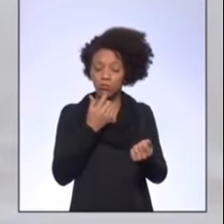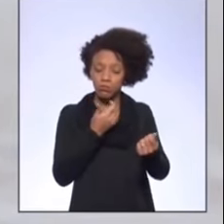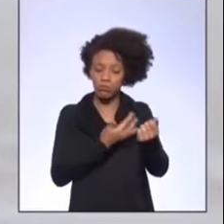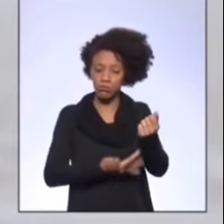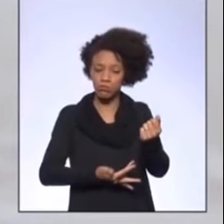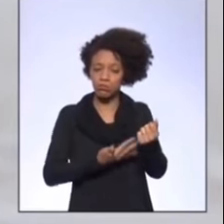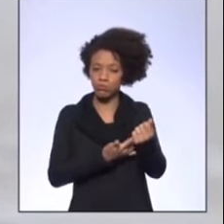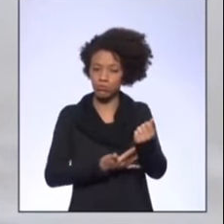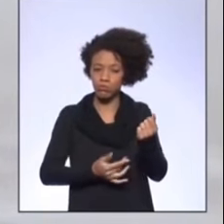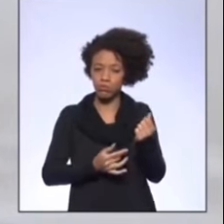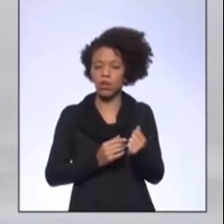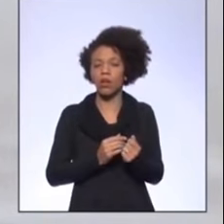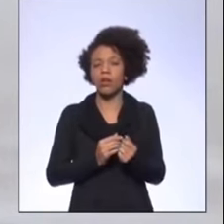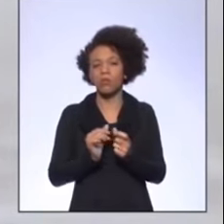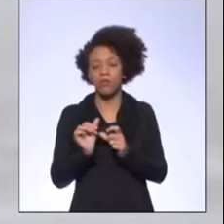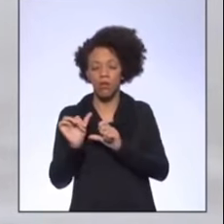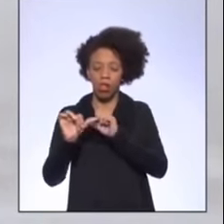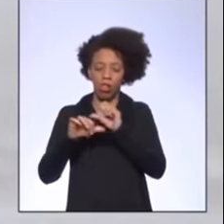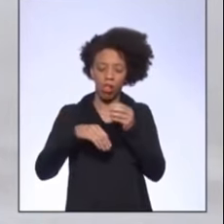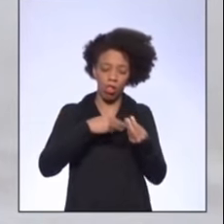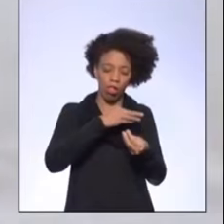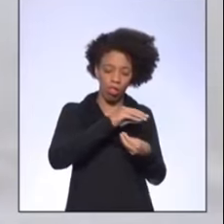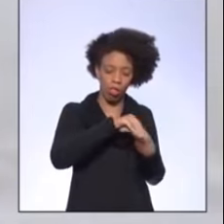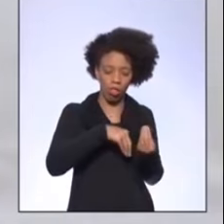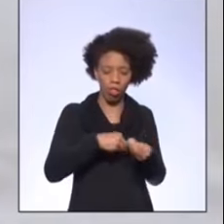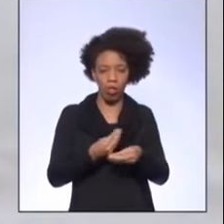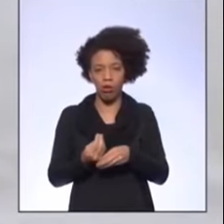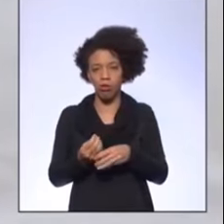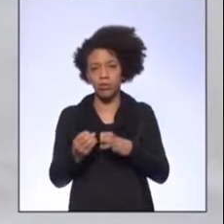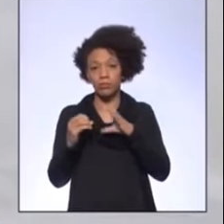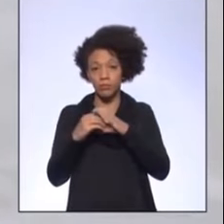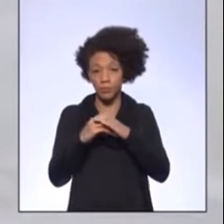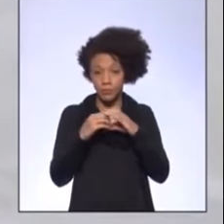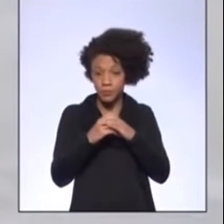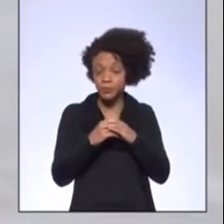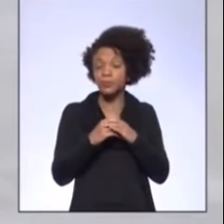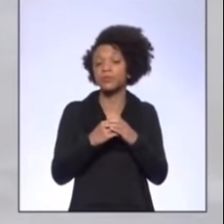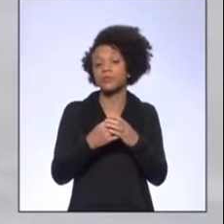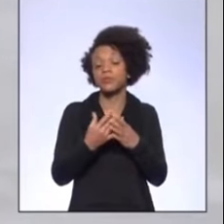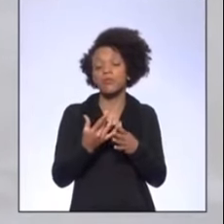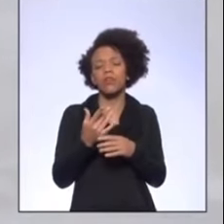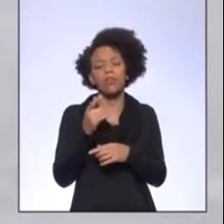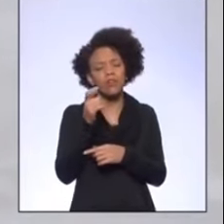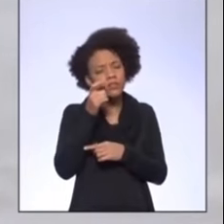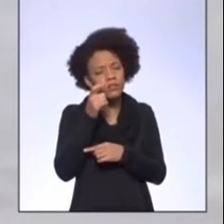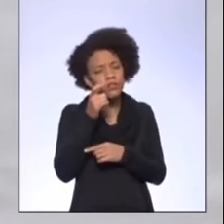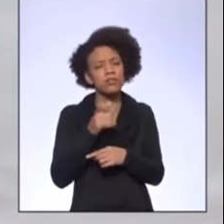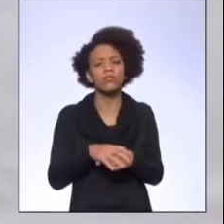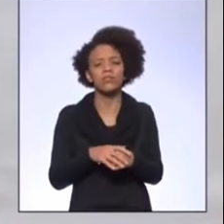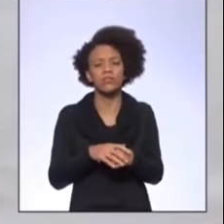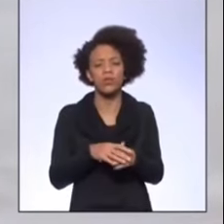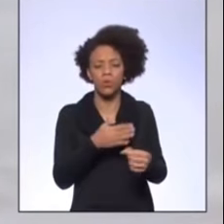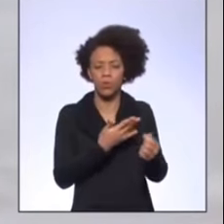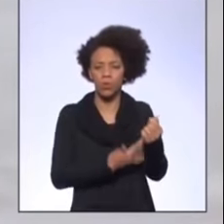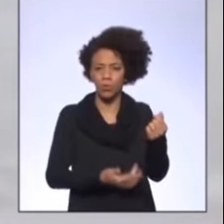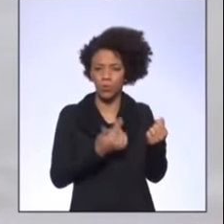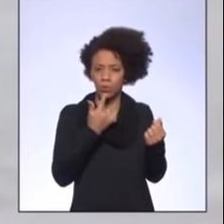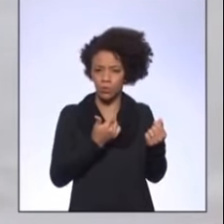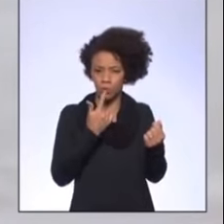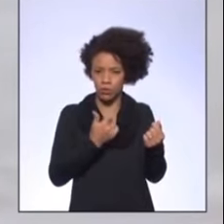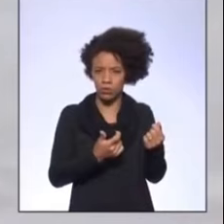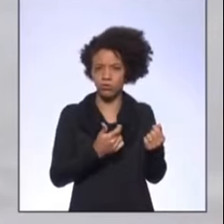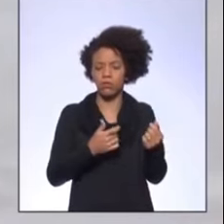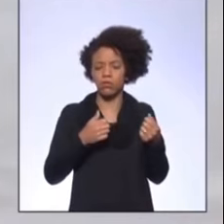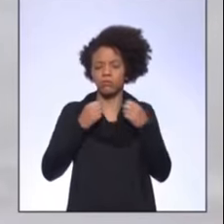isso aqui para levar de novo célula a célula. Olha só que interessante, o sangue passou lá no pulmão, pegou